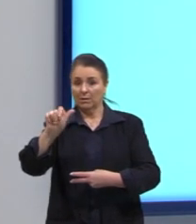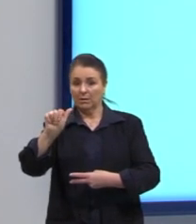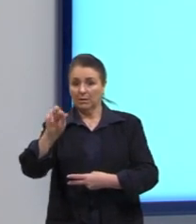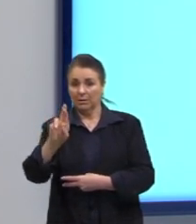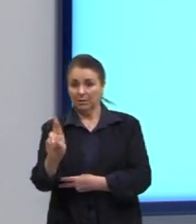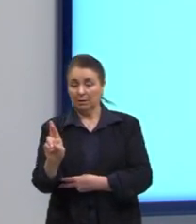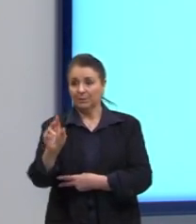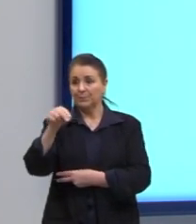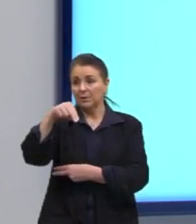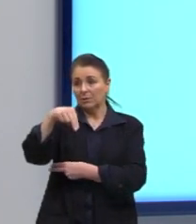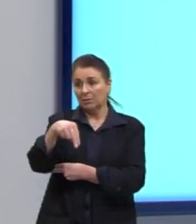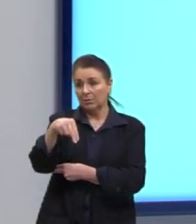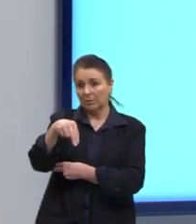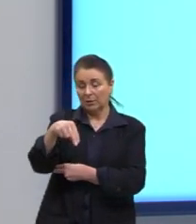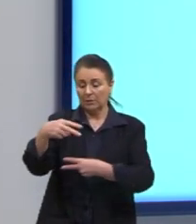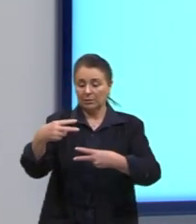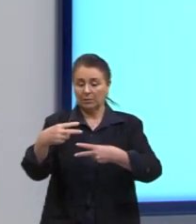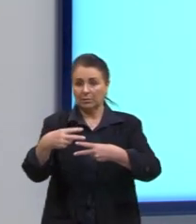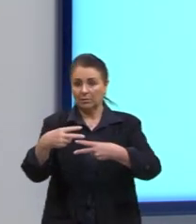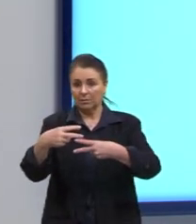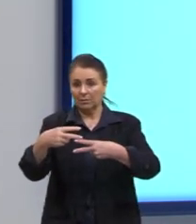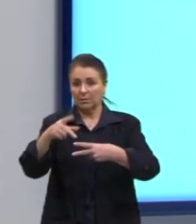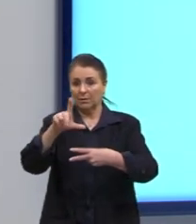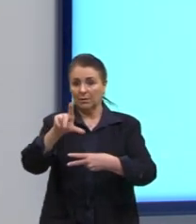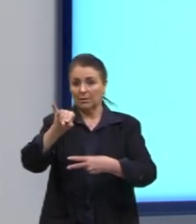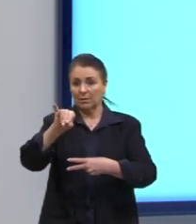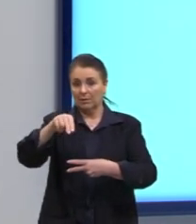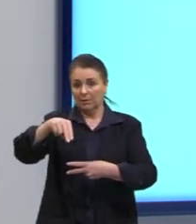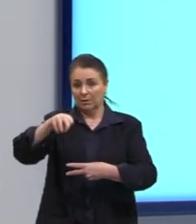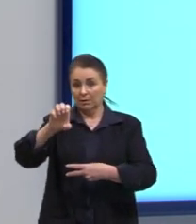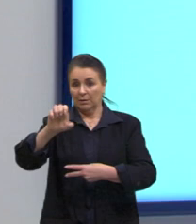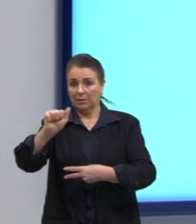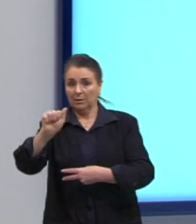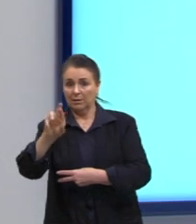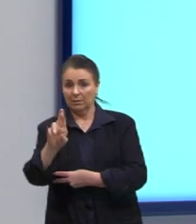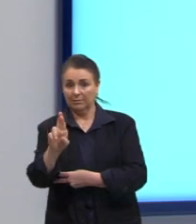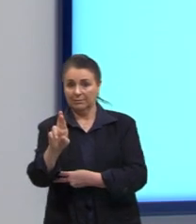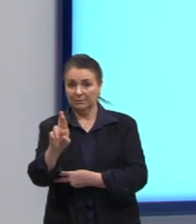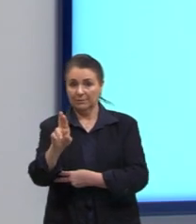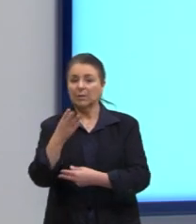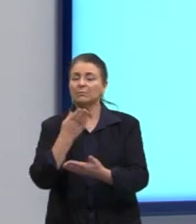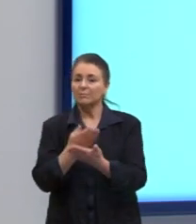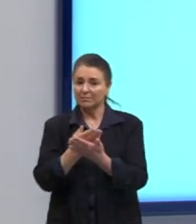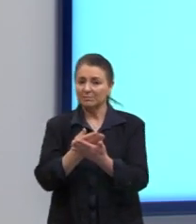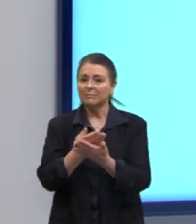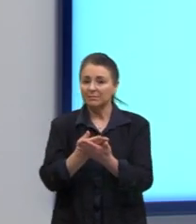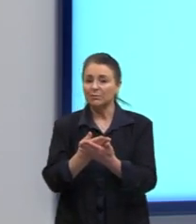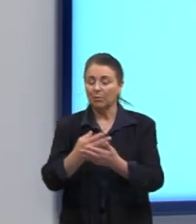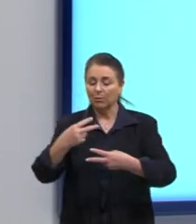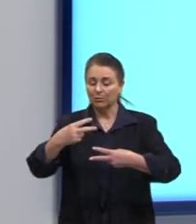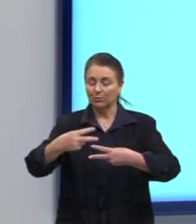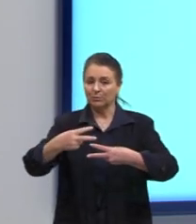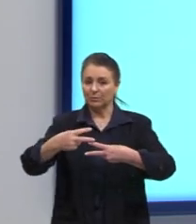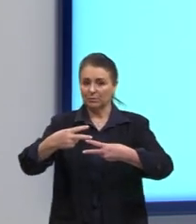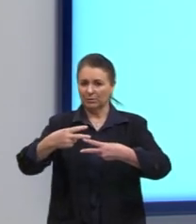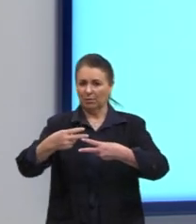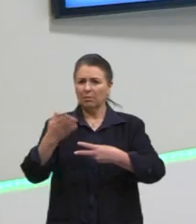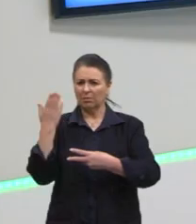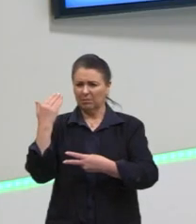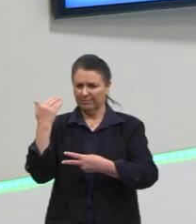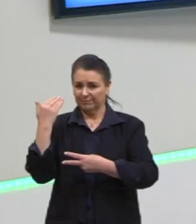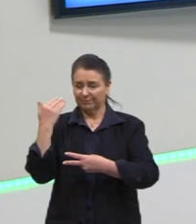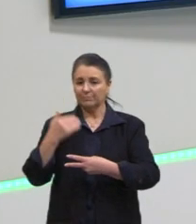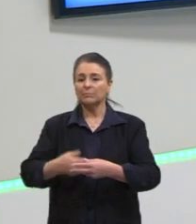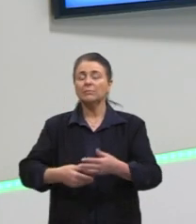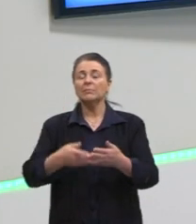sendo eficiente linear nós Já estudamos também essa questão de coeficientes lá no estudo